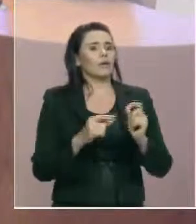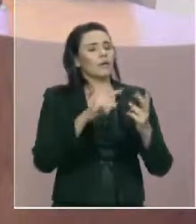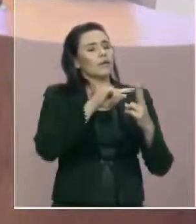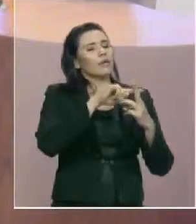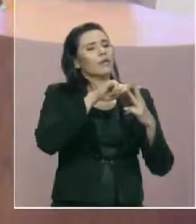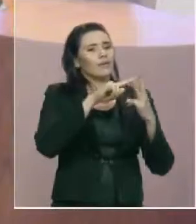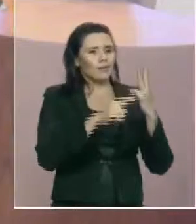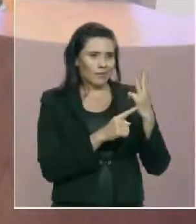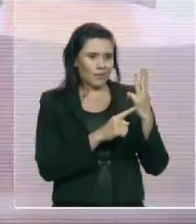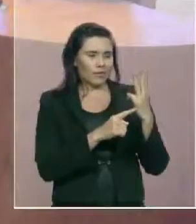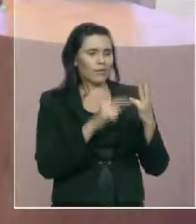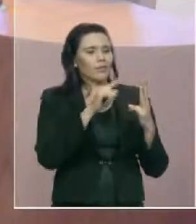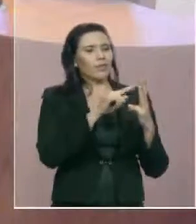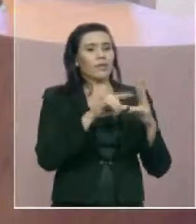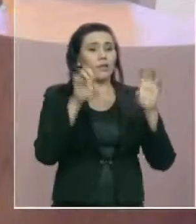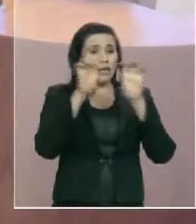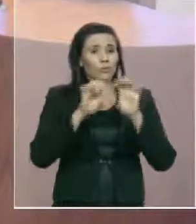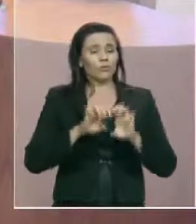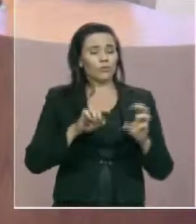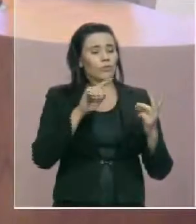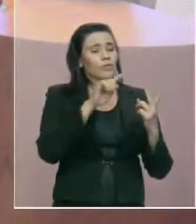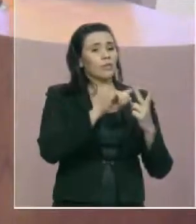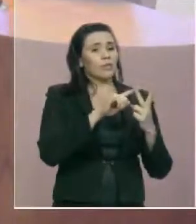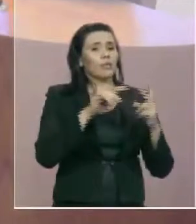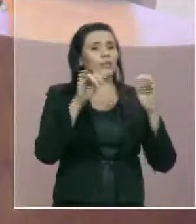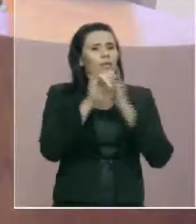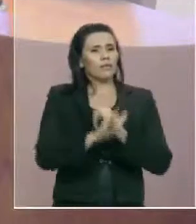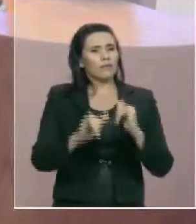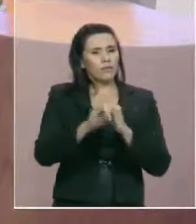a informação e a tecnologia.